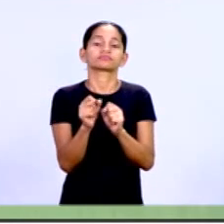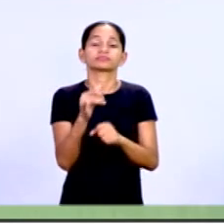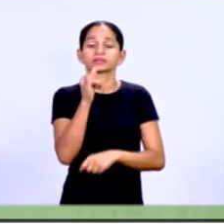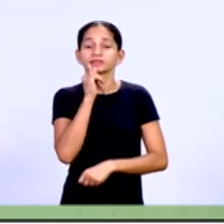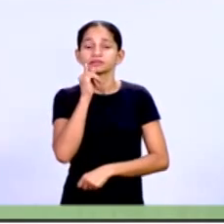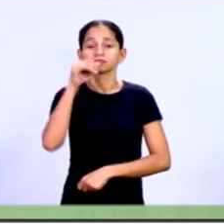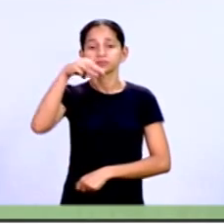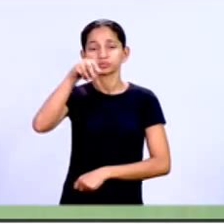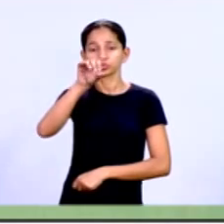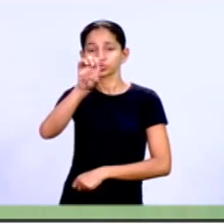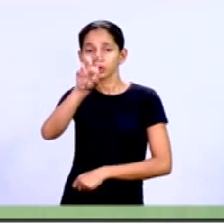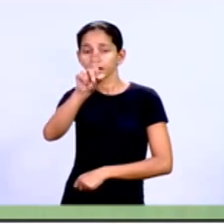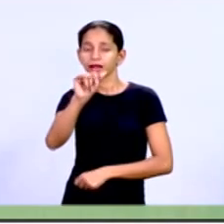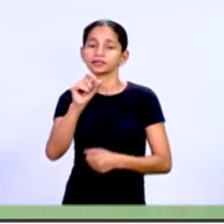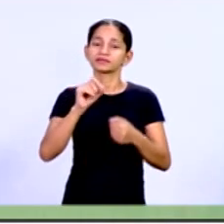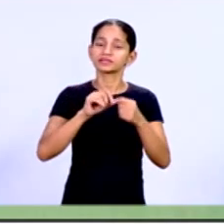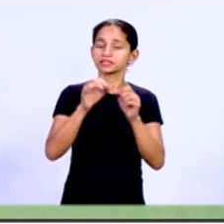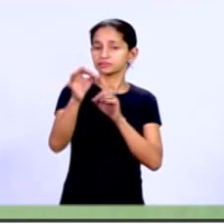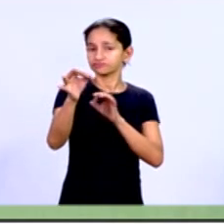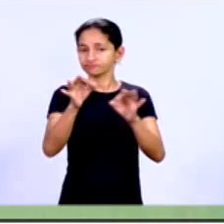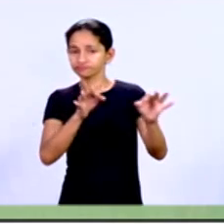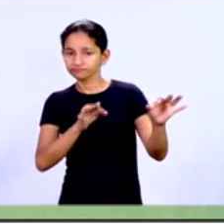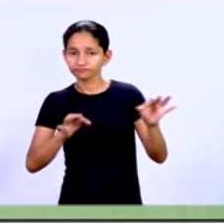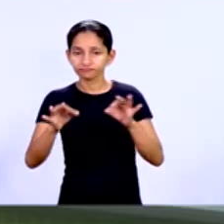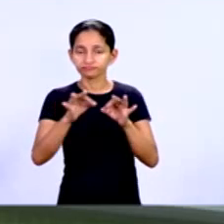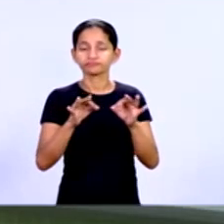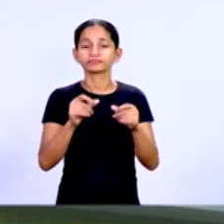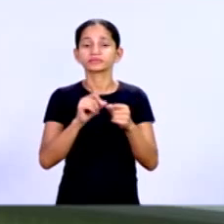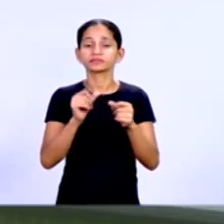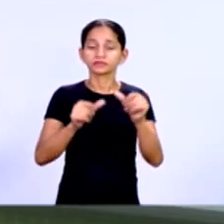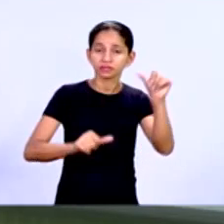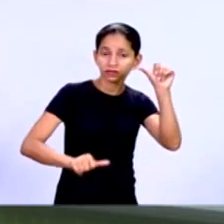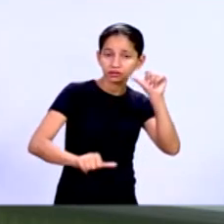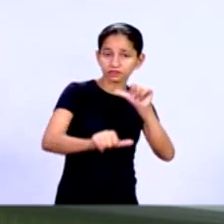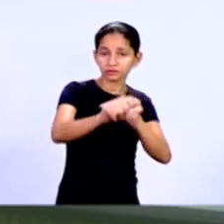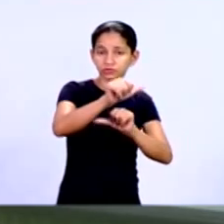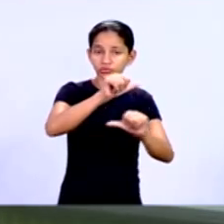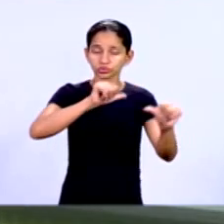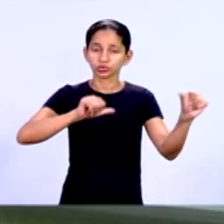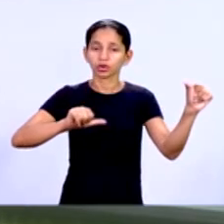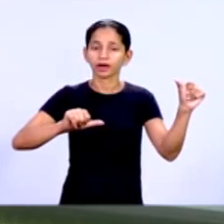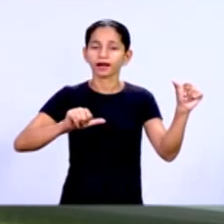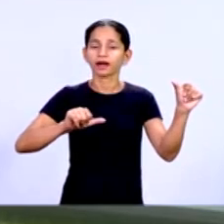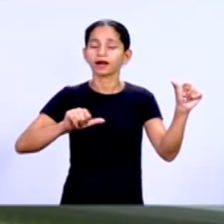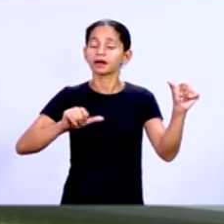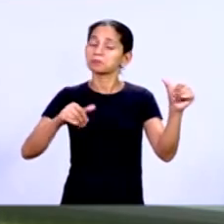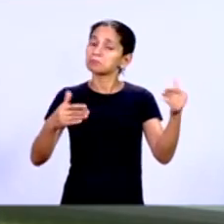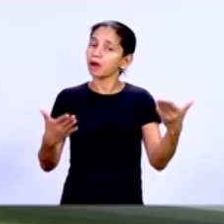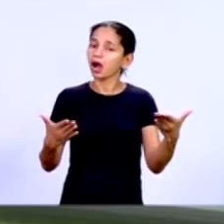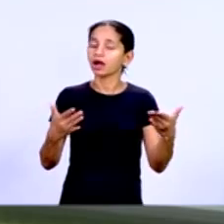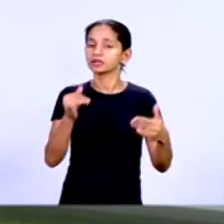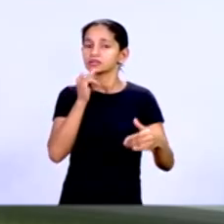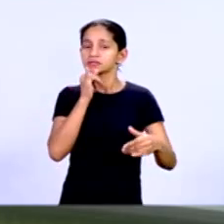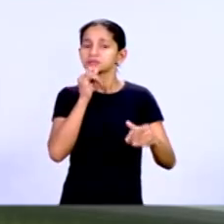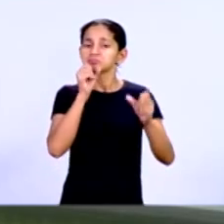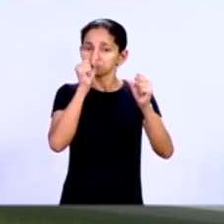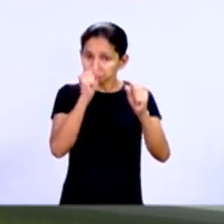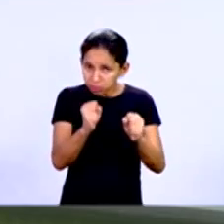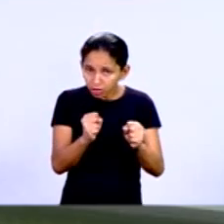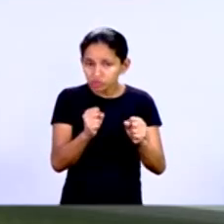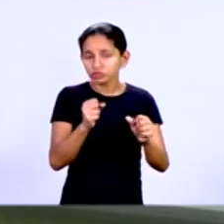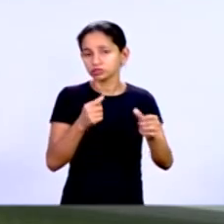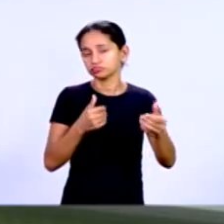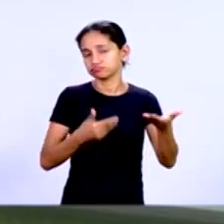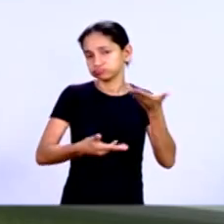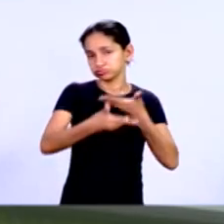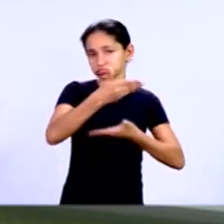como finalidade criar uma condição de uma troca numa situação em que se recebe a moeda, que se pode fazer essa troca